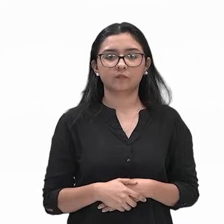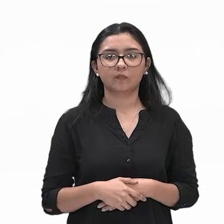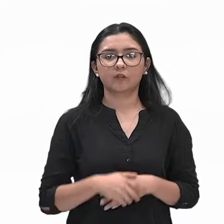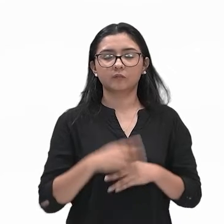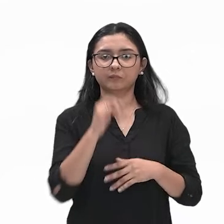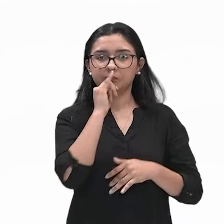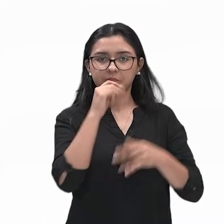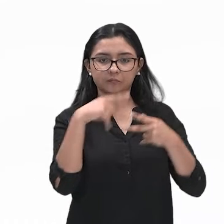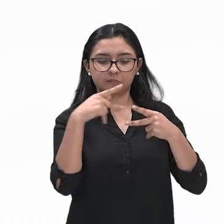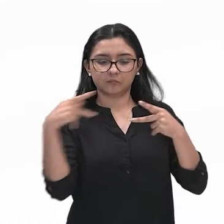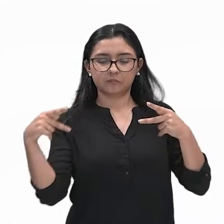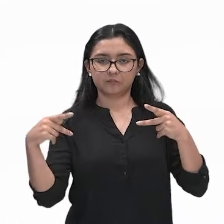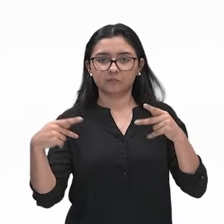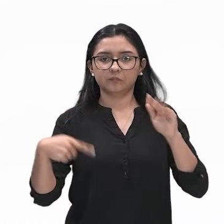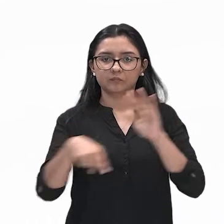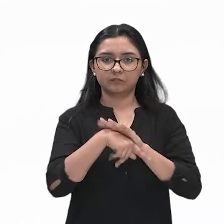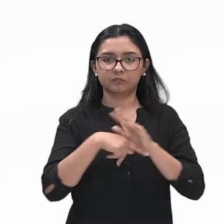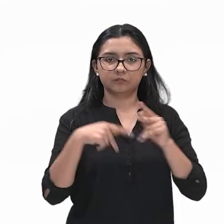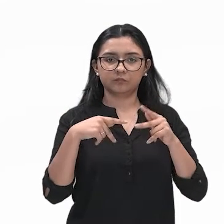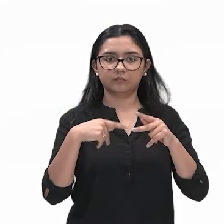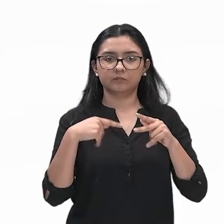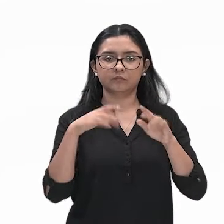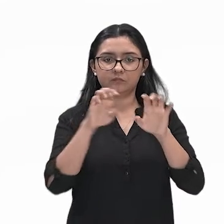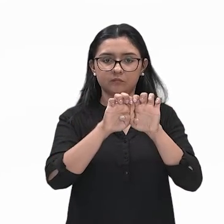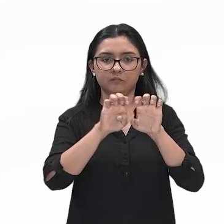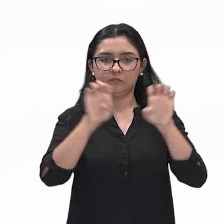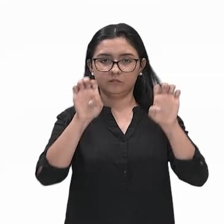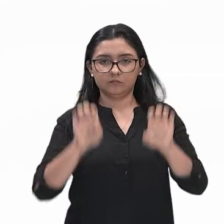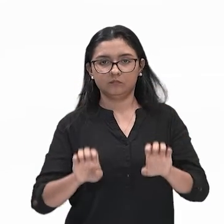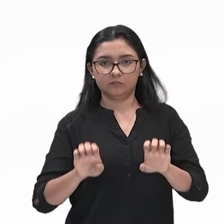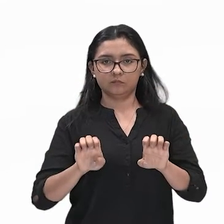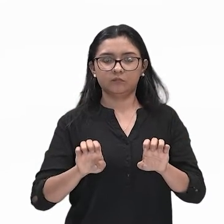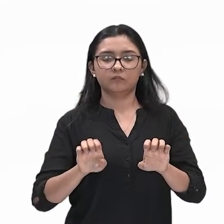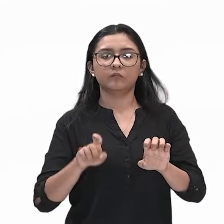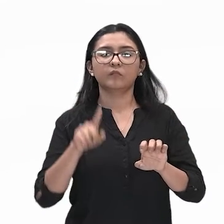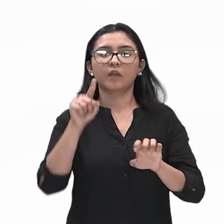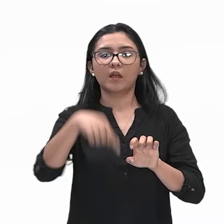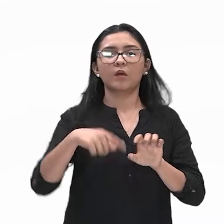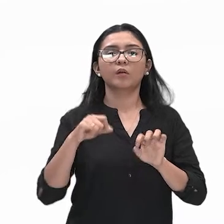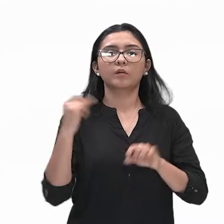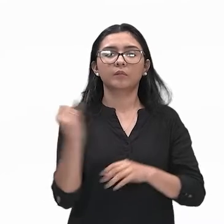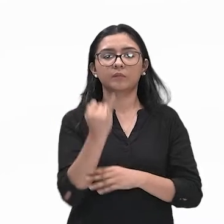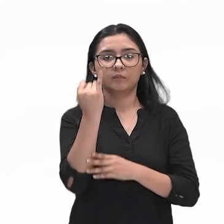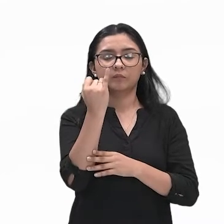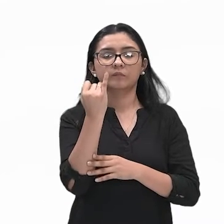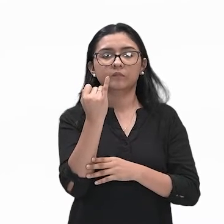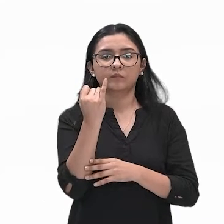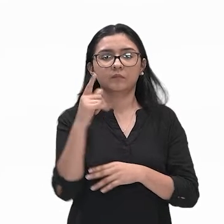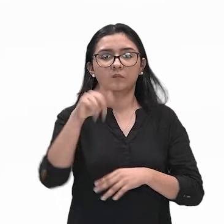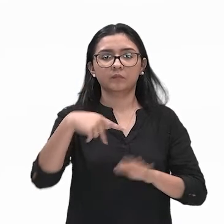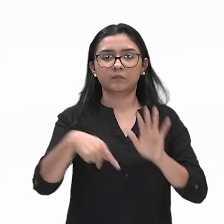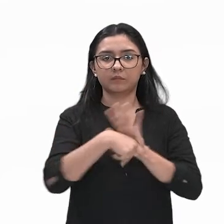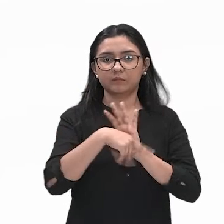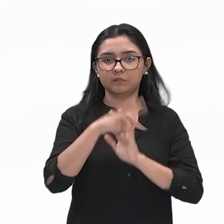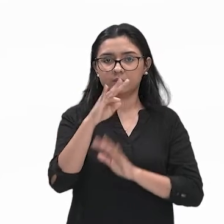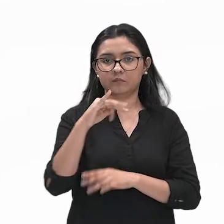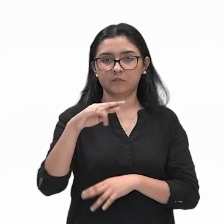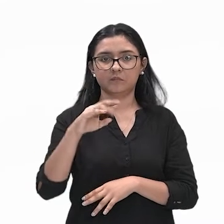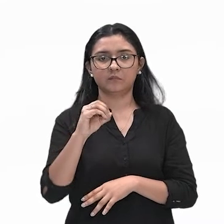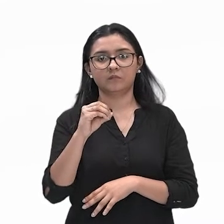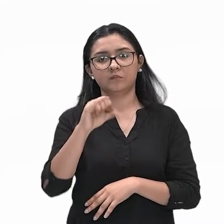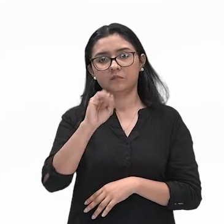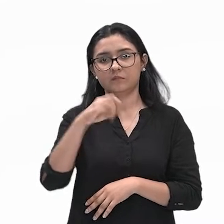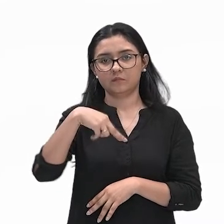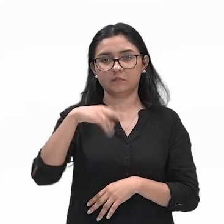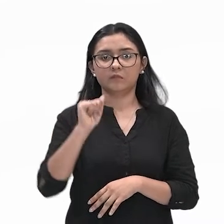proteína estrutural, a fenilalanina, que ela é precursora da tirosina e ela produz, olha